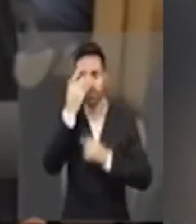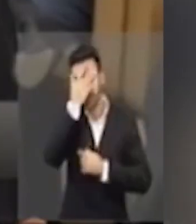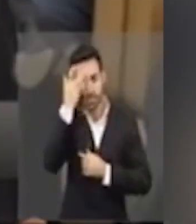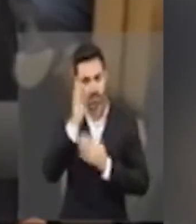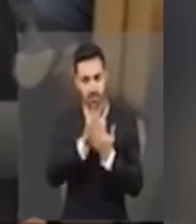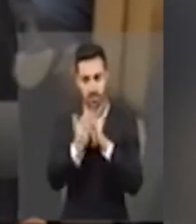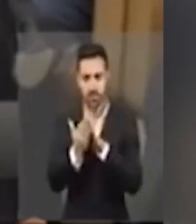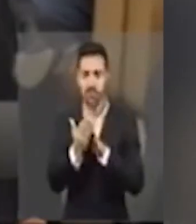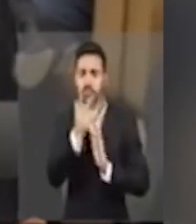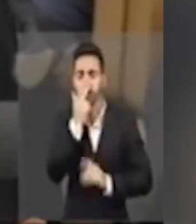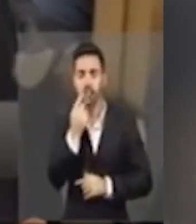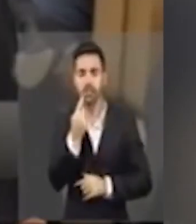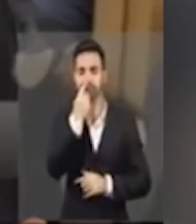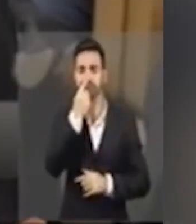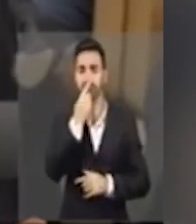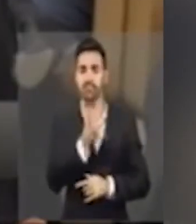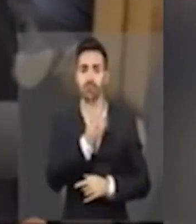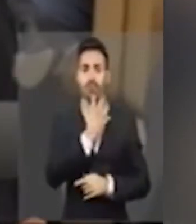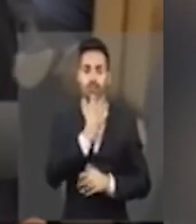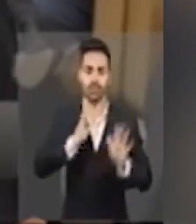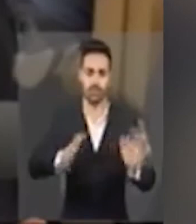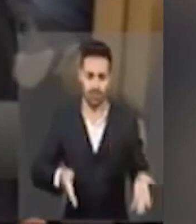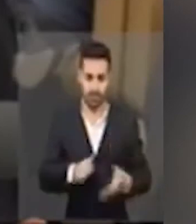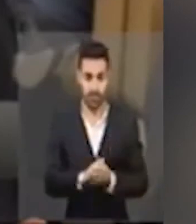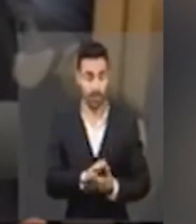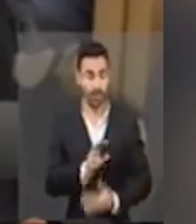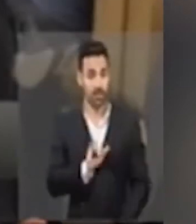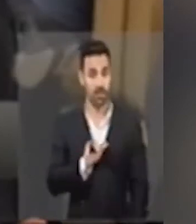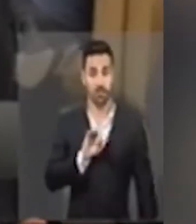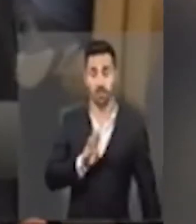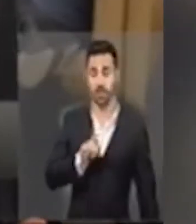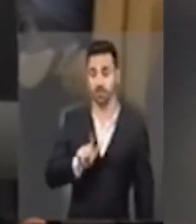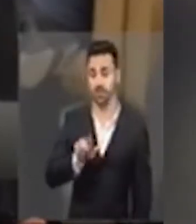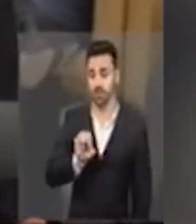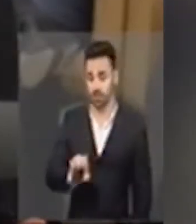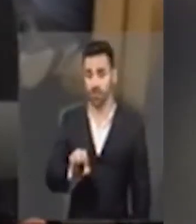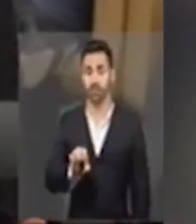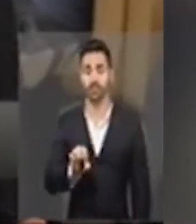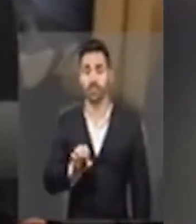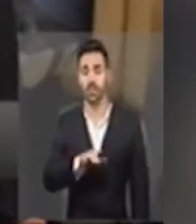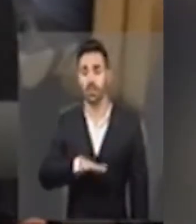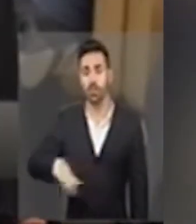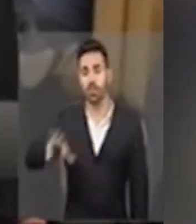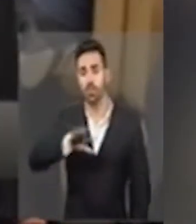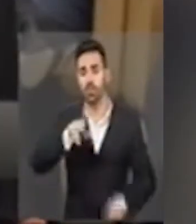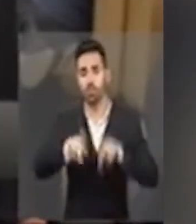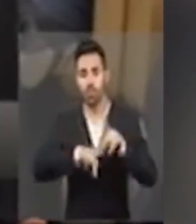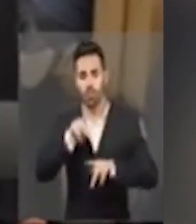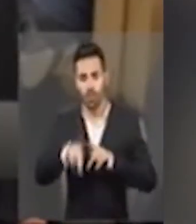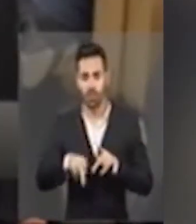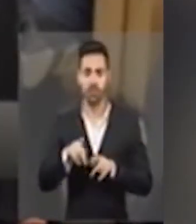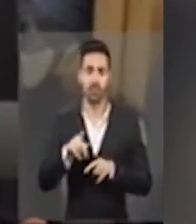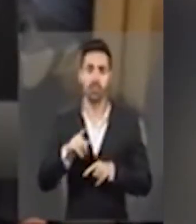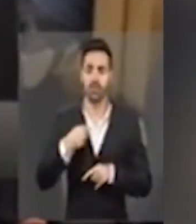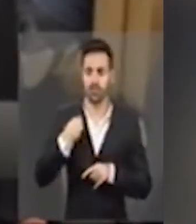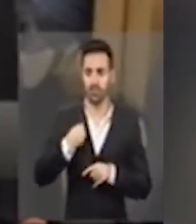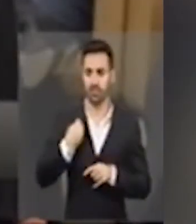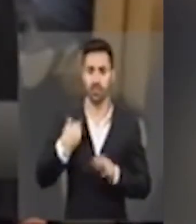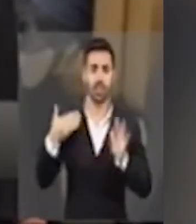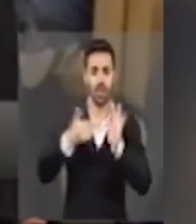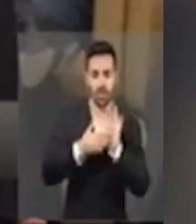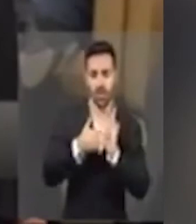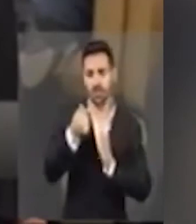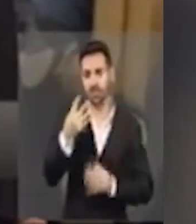sociedade segundo o ibge a expectativa de vida da população em geral é 74 anos